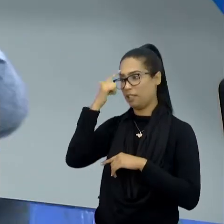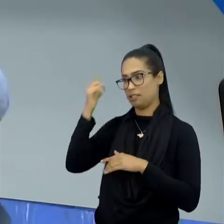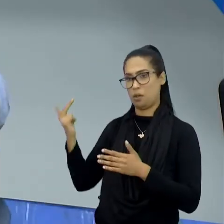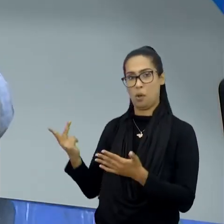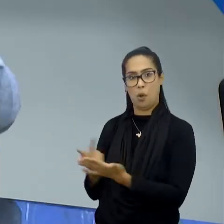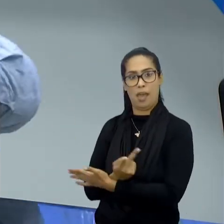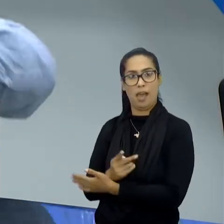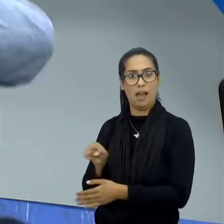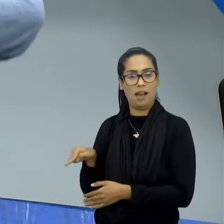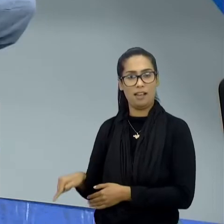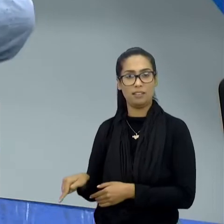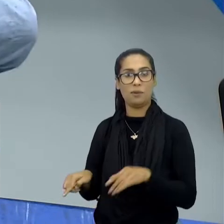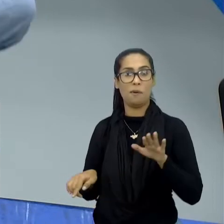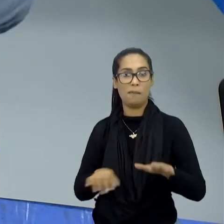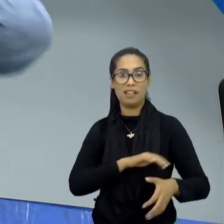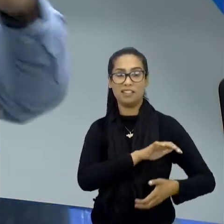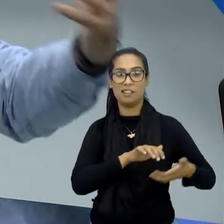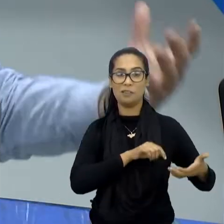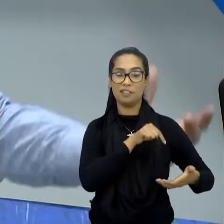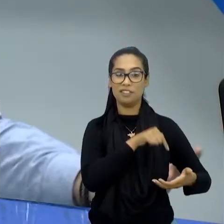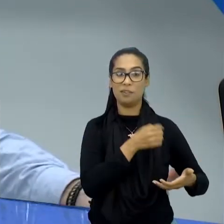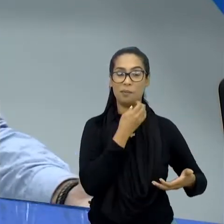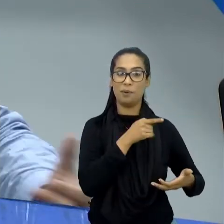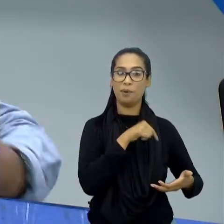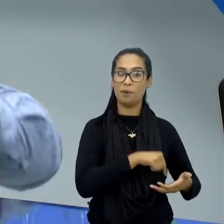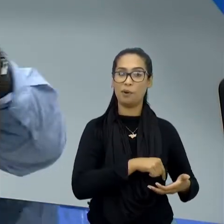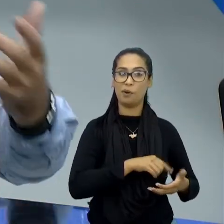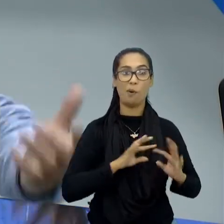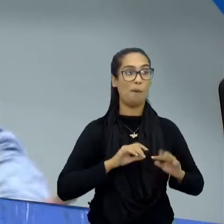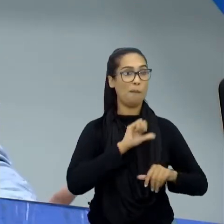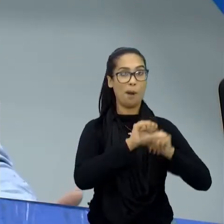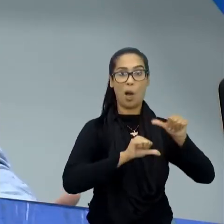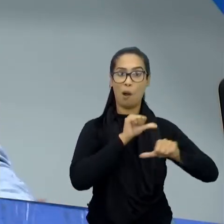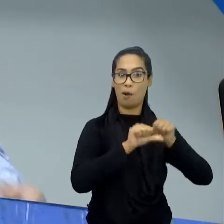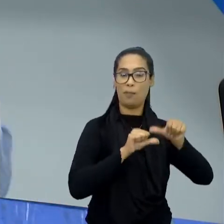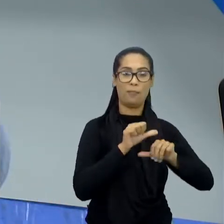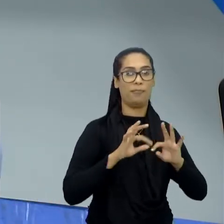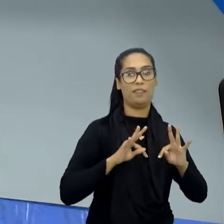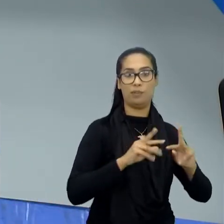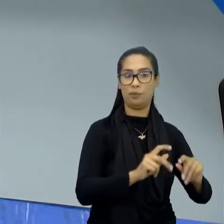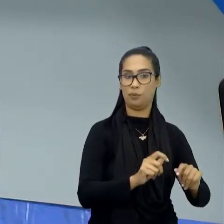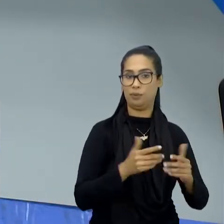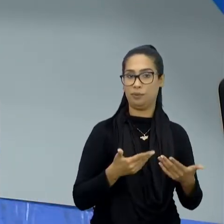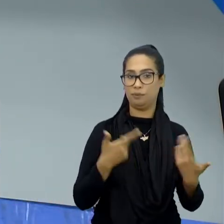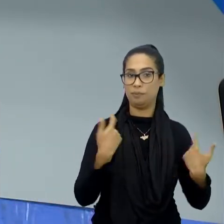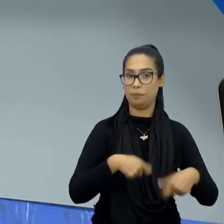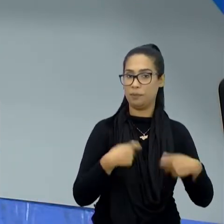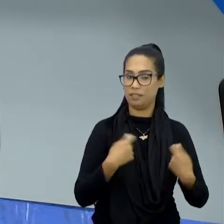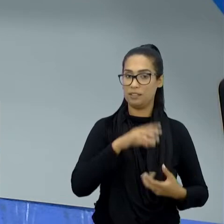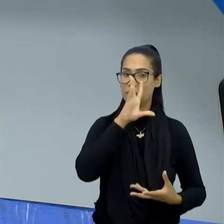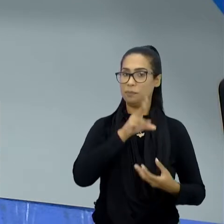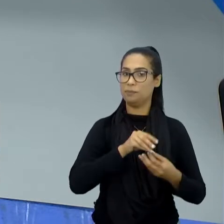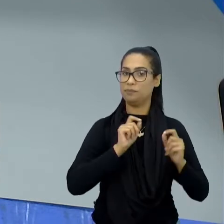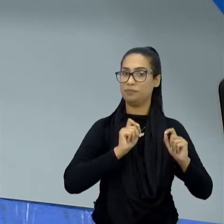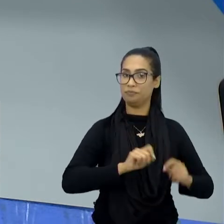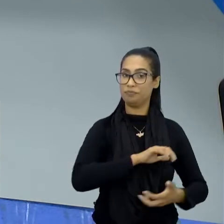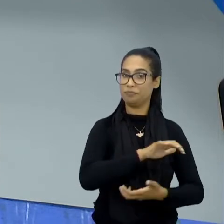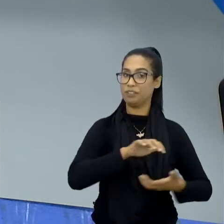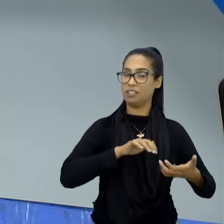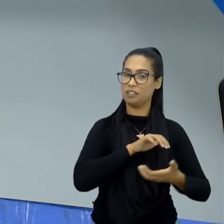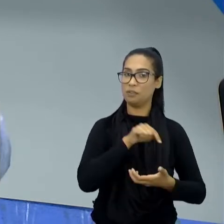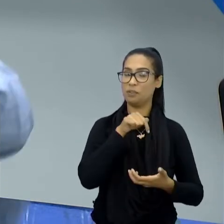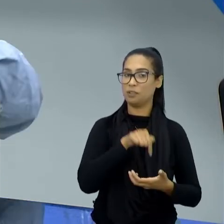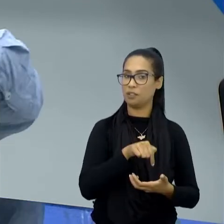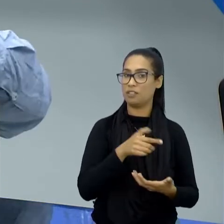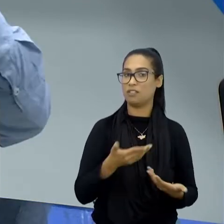revolucionário, que parece um pleonasmo, mas não. Nossa, está mudando tudo. Nossa, que legal. E a gente precisa dizer que determinadas